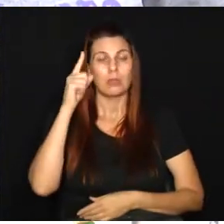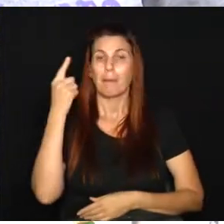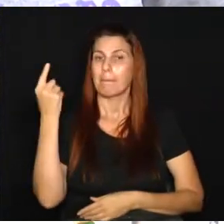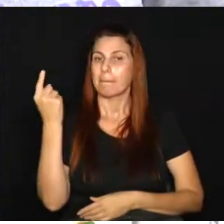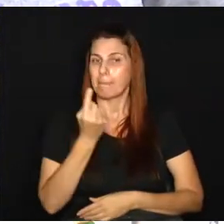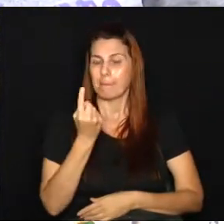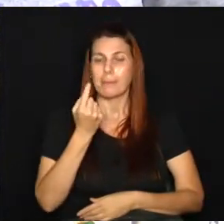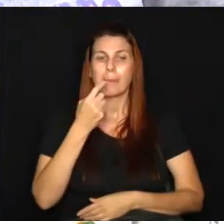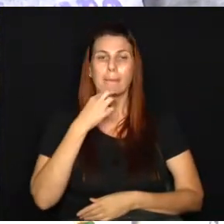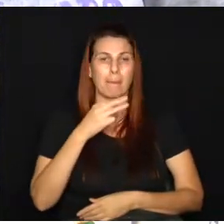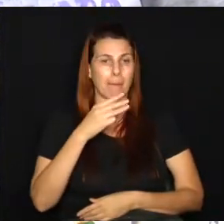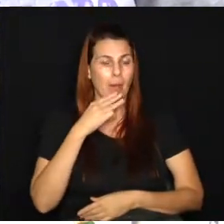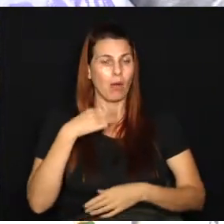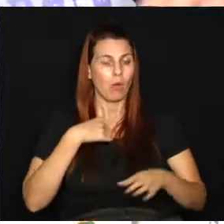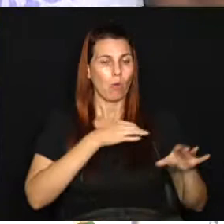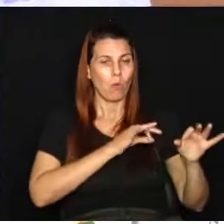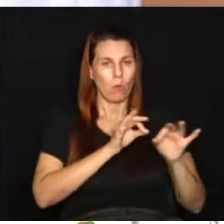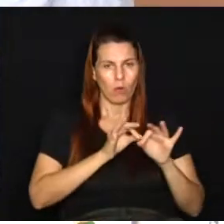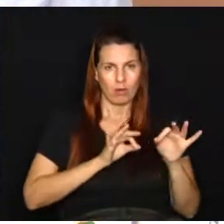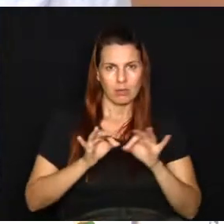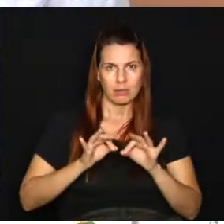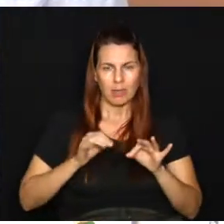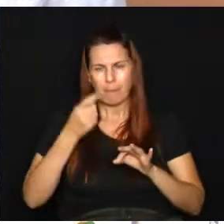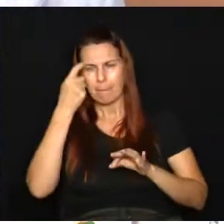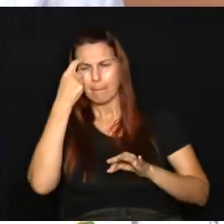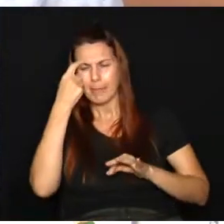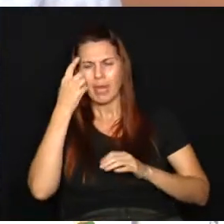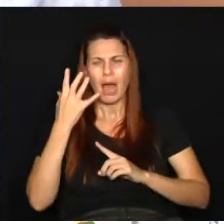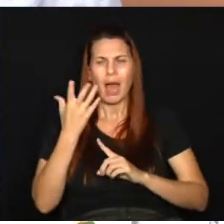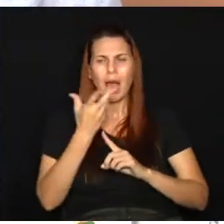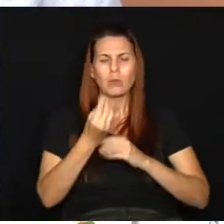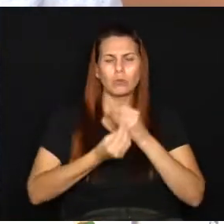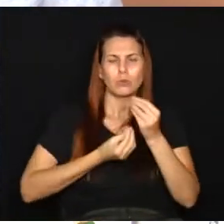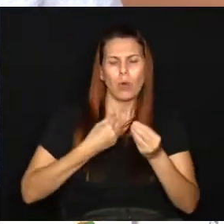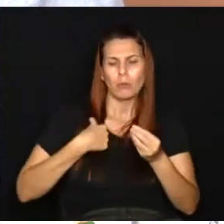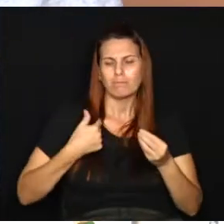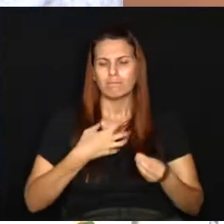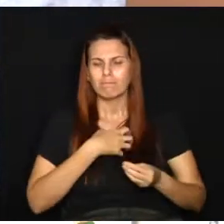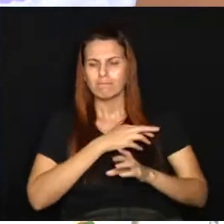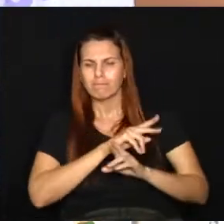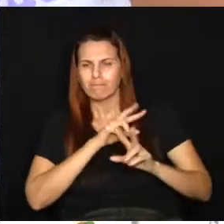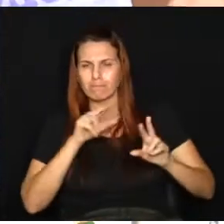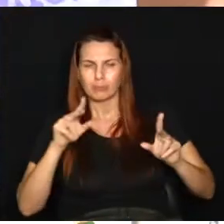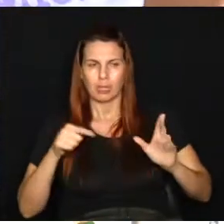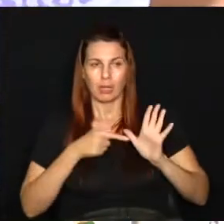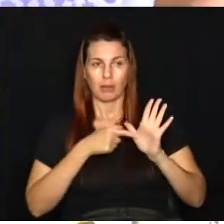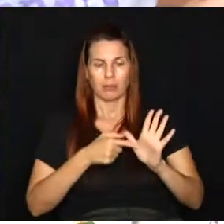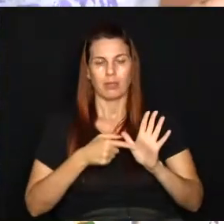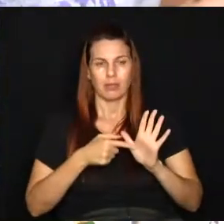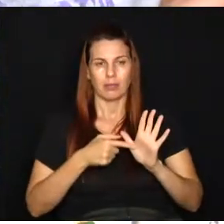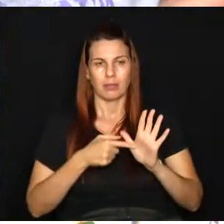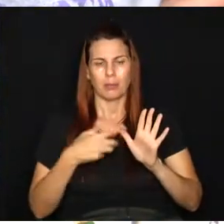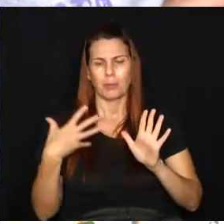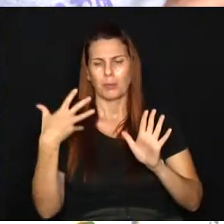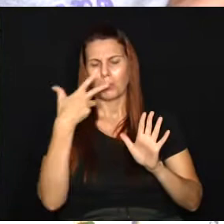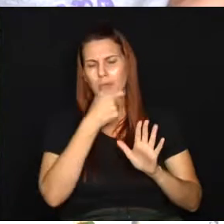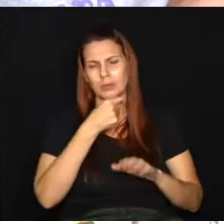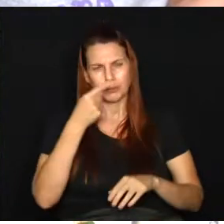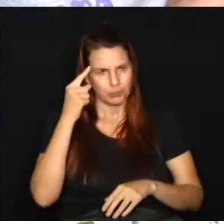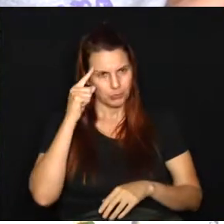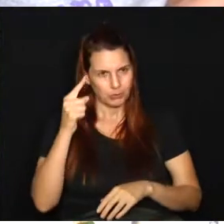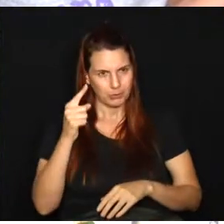se organizar no Rosa para pensar intervenções artísticas, para pensar a nossa organização, para a gente estar presente de uma forma bem bonita lá no